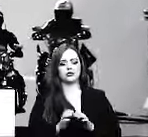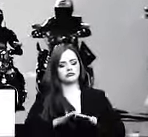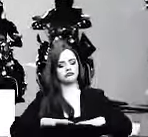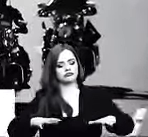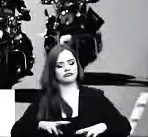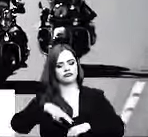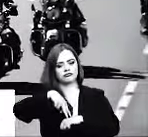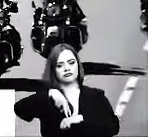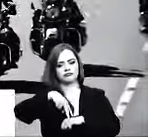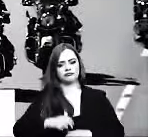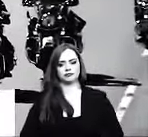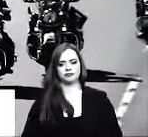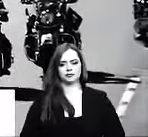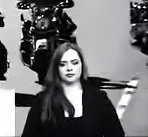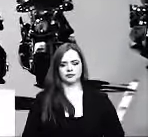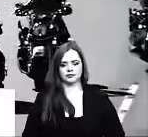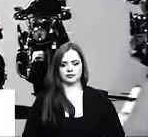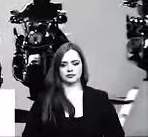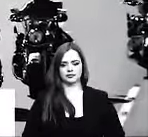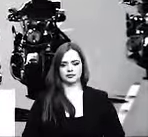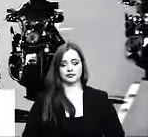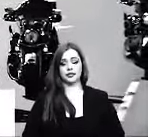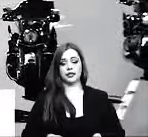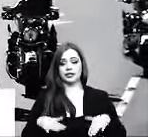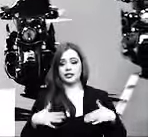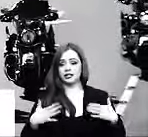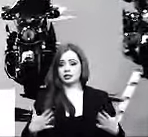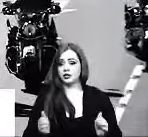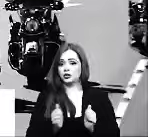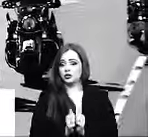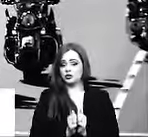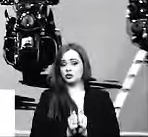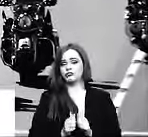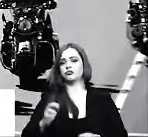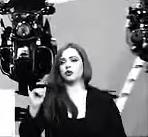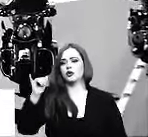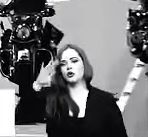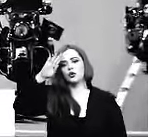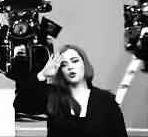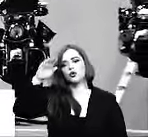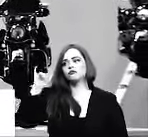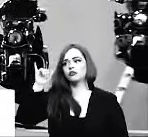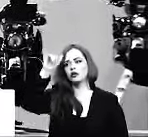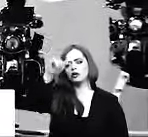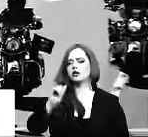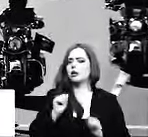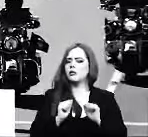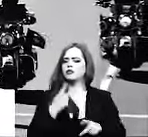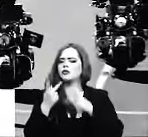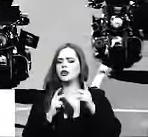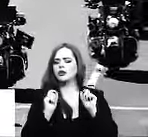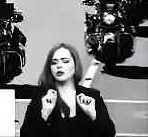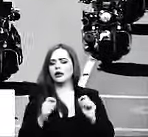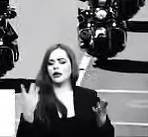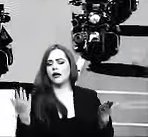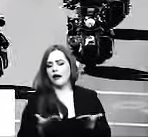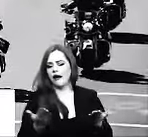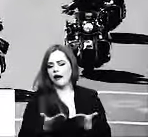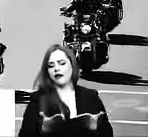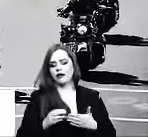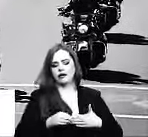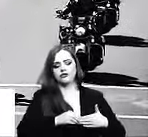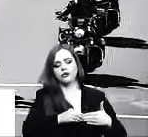Isso é narrativa de extrema esquerda, de vassalo da Rússia e da China, de anti-americano doente. Primeiro ponto. Segundo